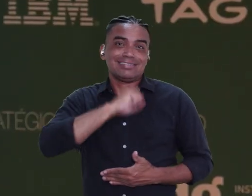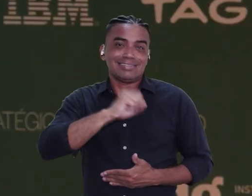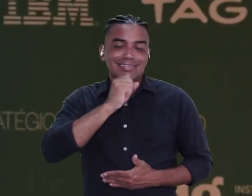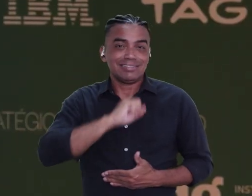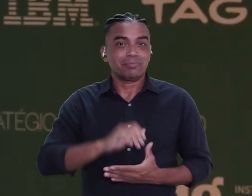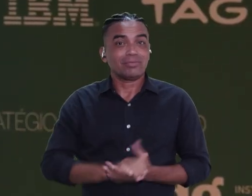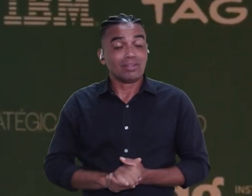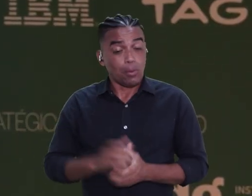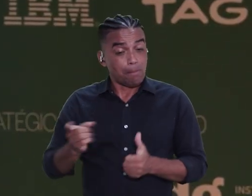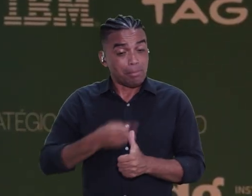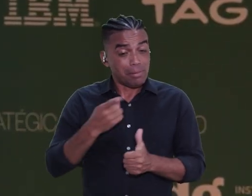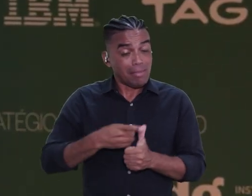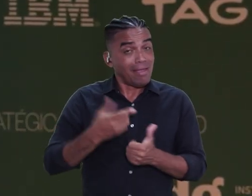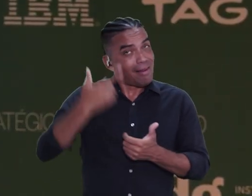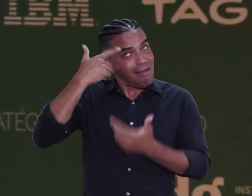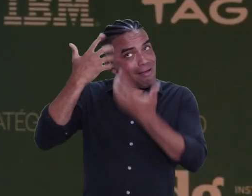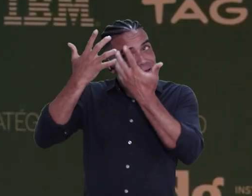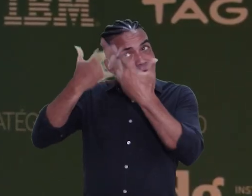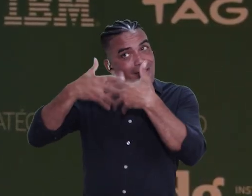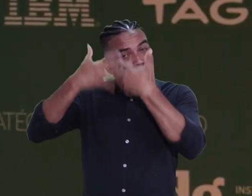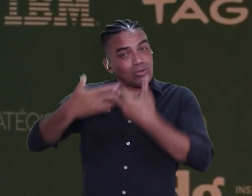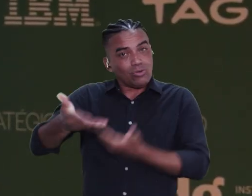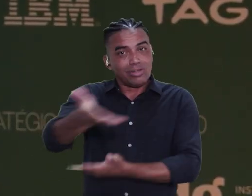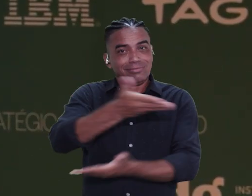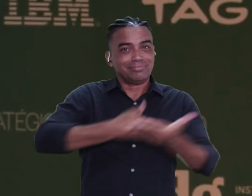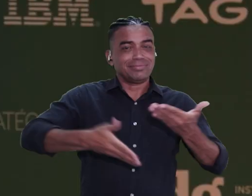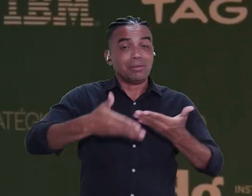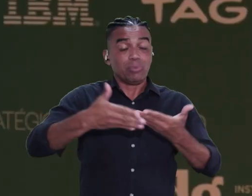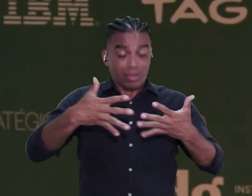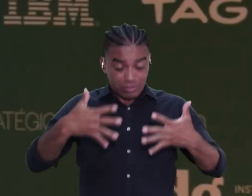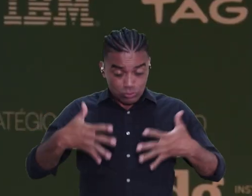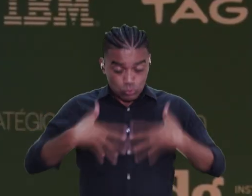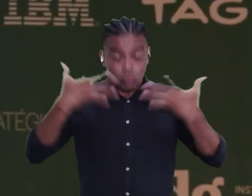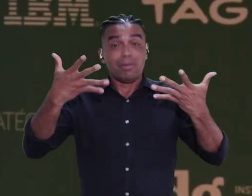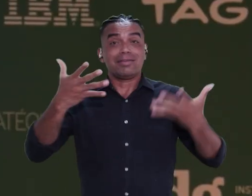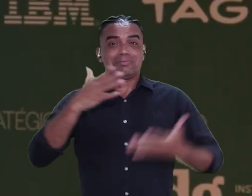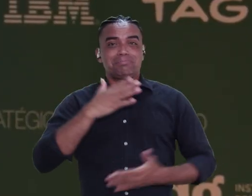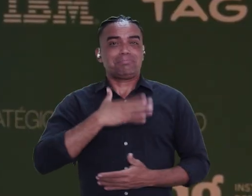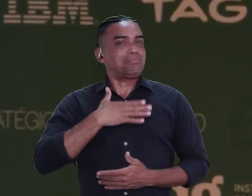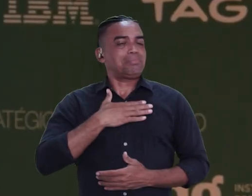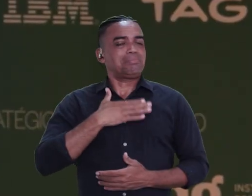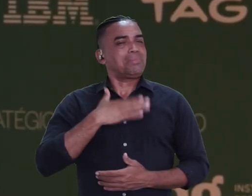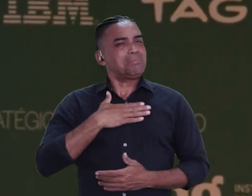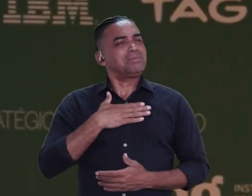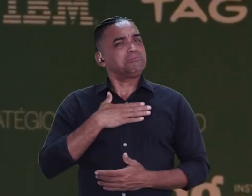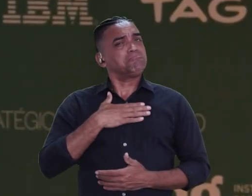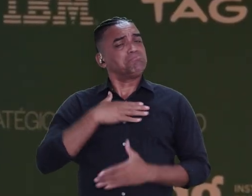primeira reflexão que eu queria dividir com vocês, porque ela me surpreendeu